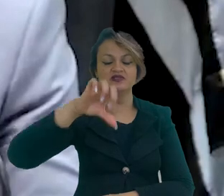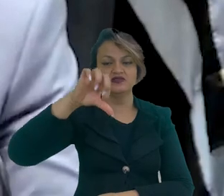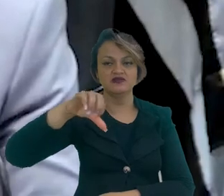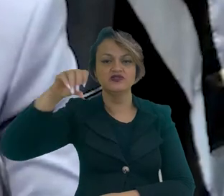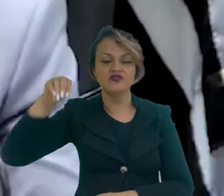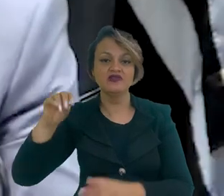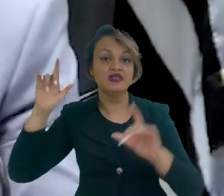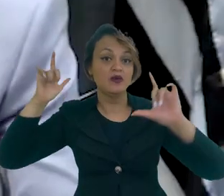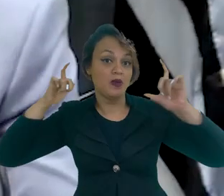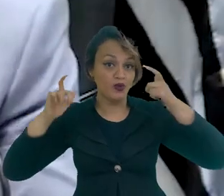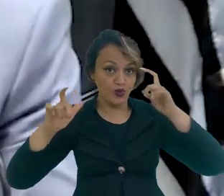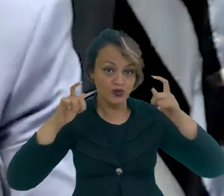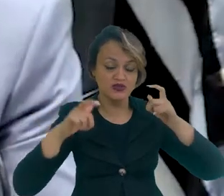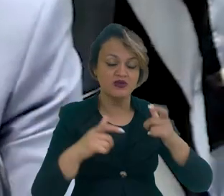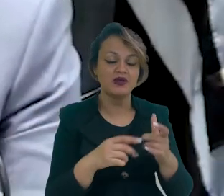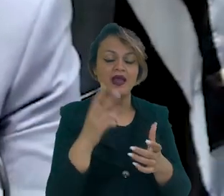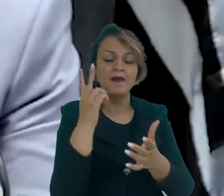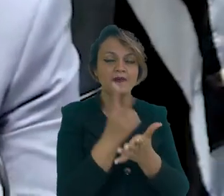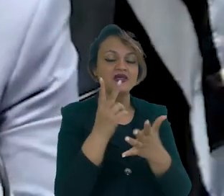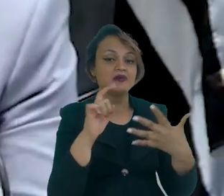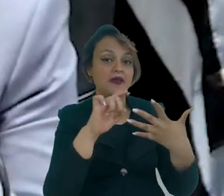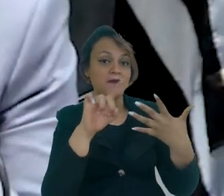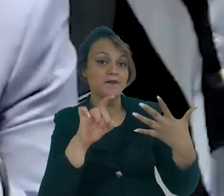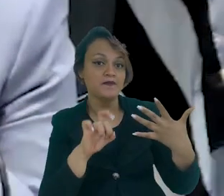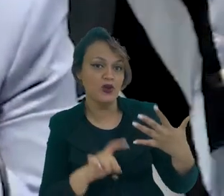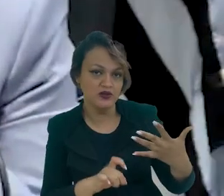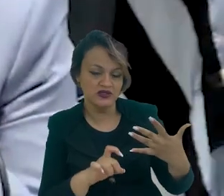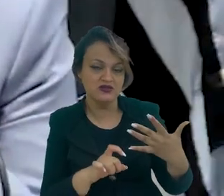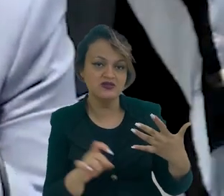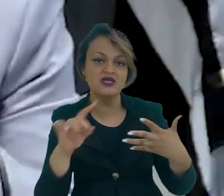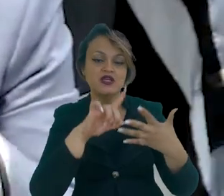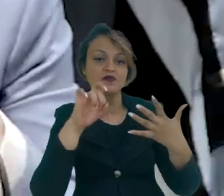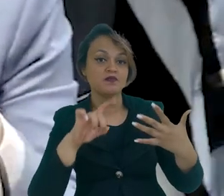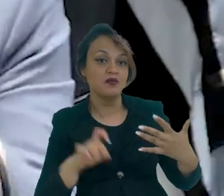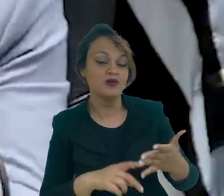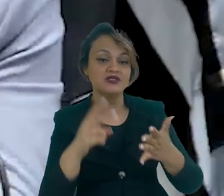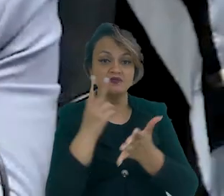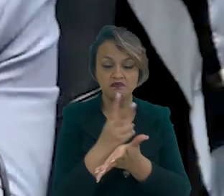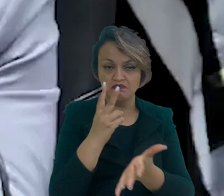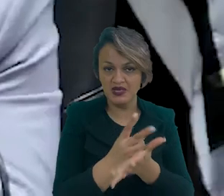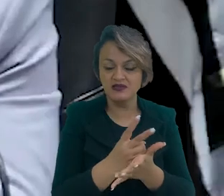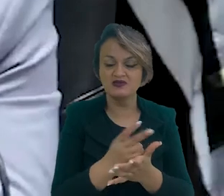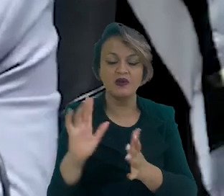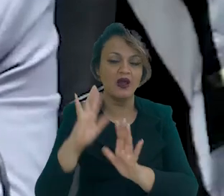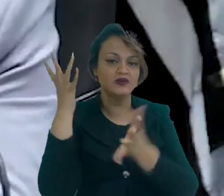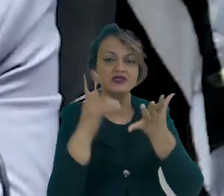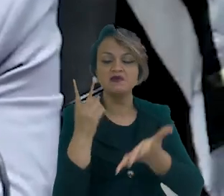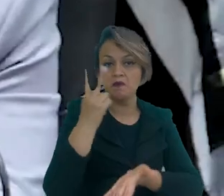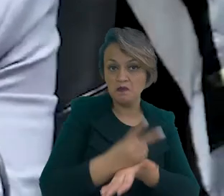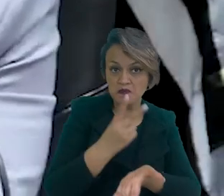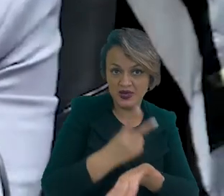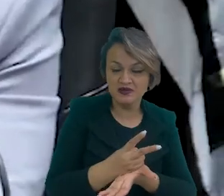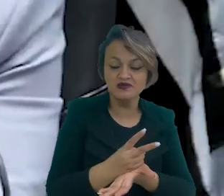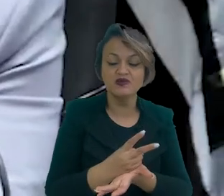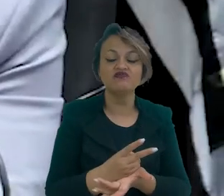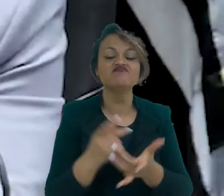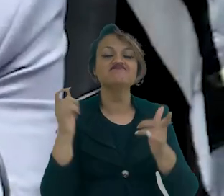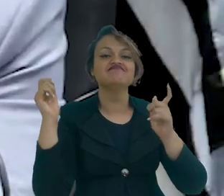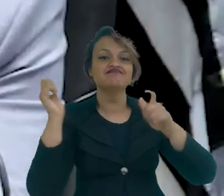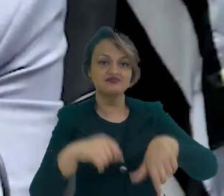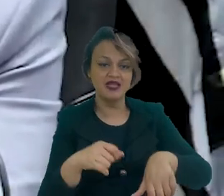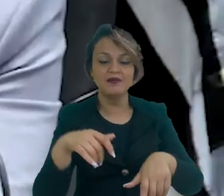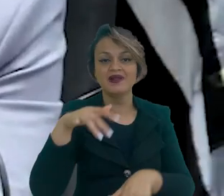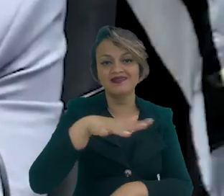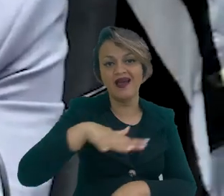esse década de 90 então criou a noção de que uma mesma hipótese na mesma hipótese